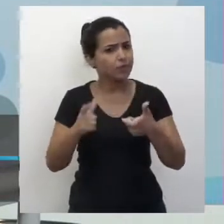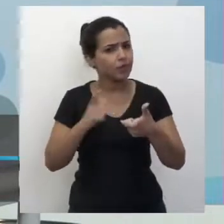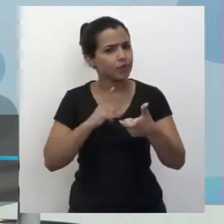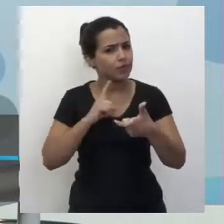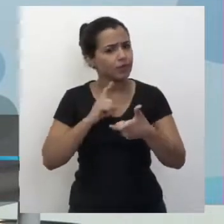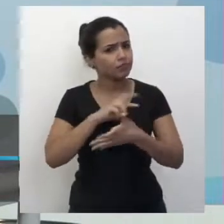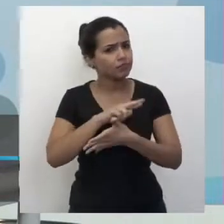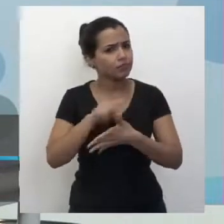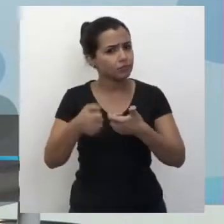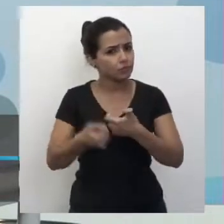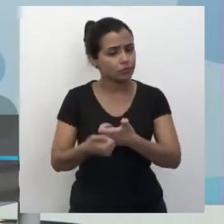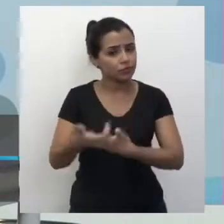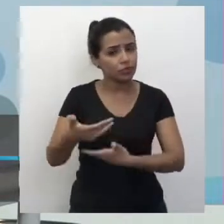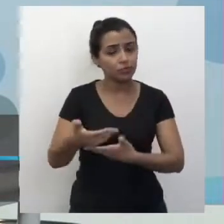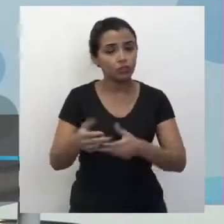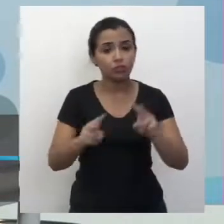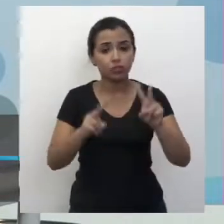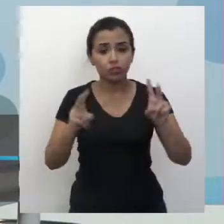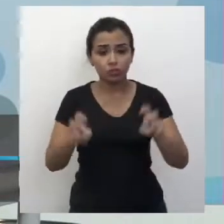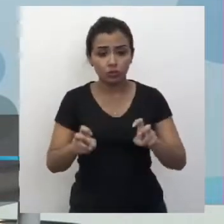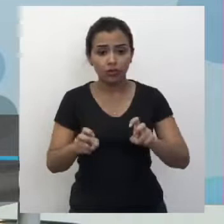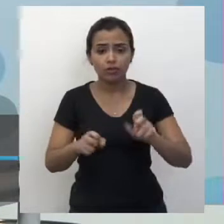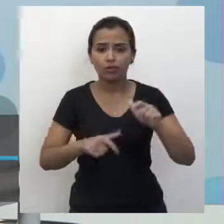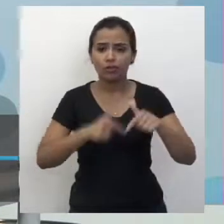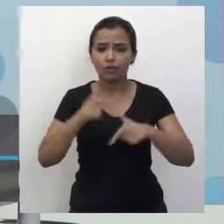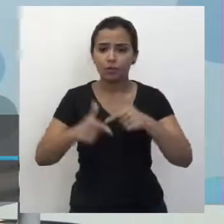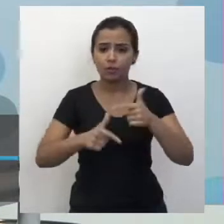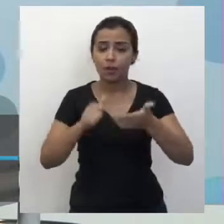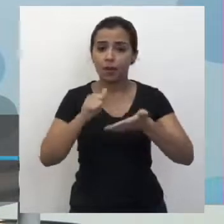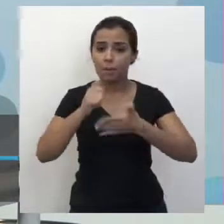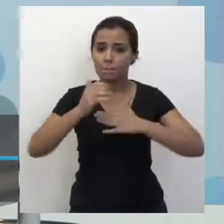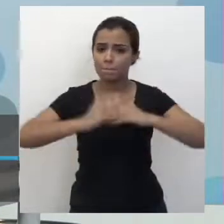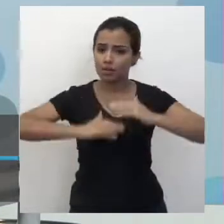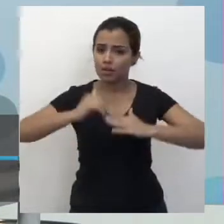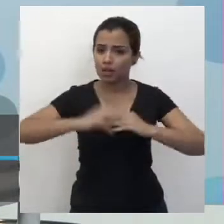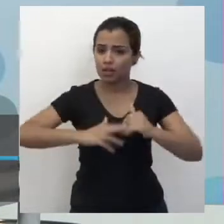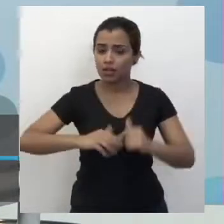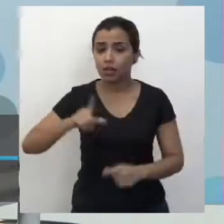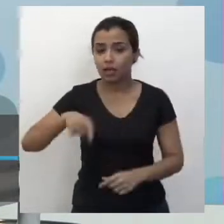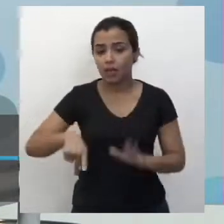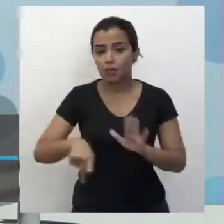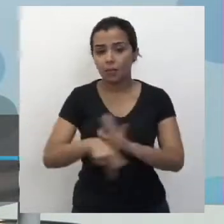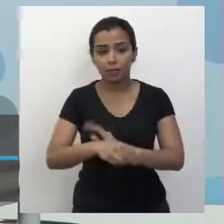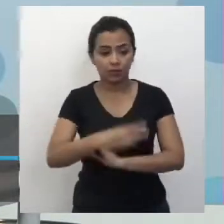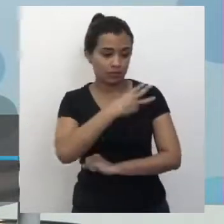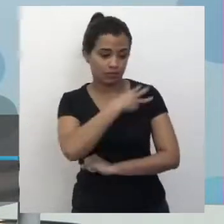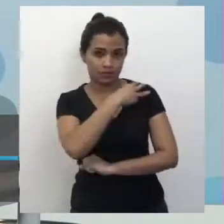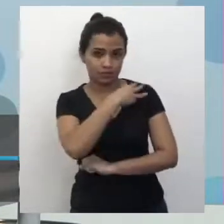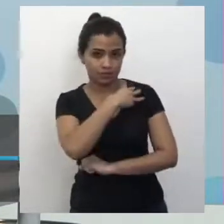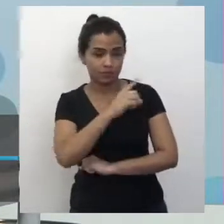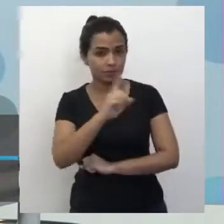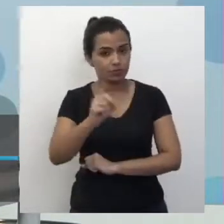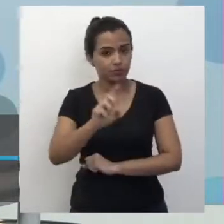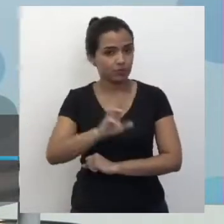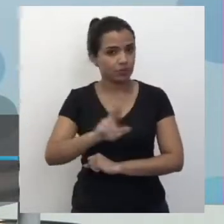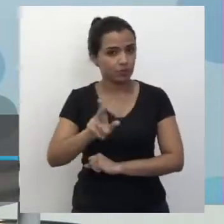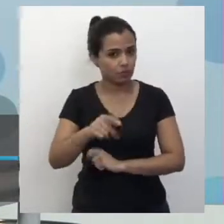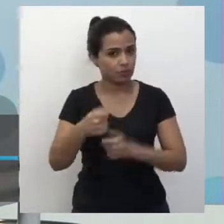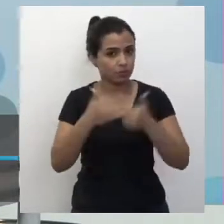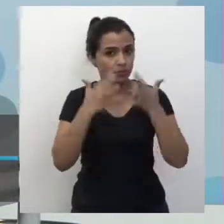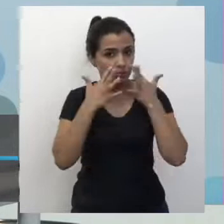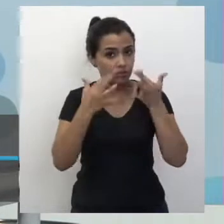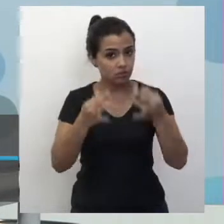chat, a respeito de que nós estaríamos trabalhando uma habilidade, um conteúdo que é do 3º ano. Não é, gente. Aqui a gente precisa prestar